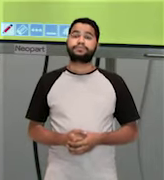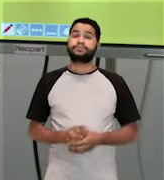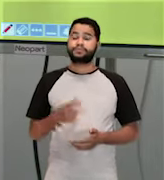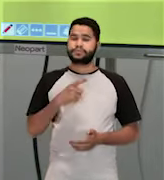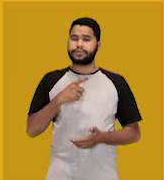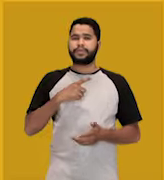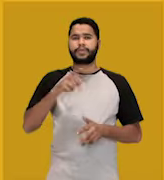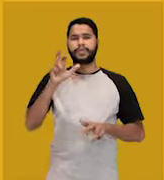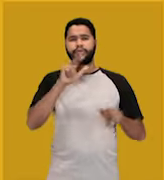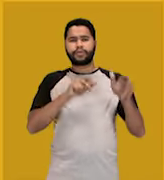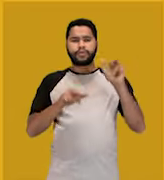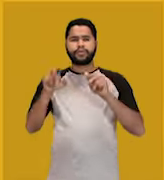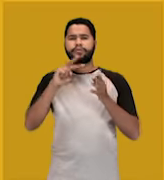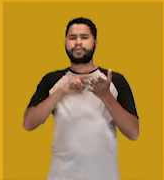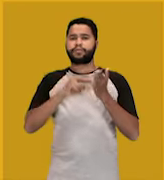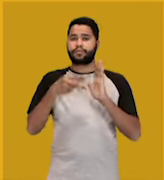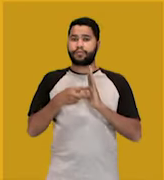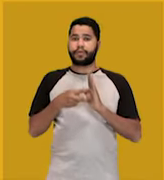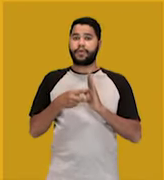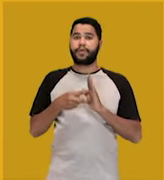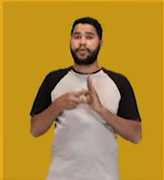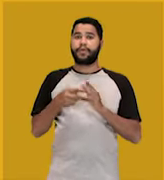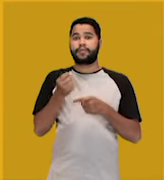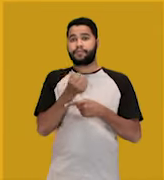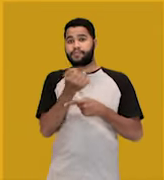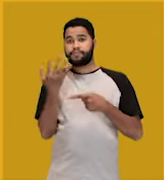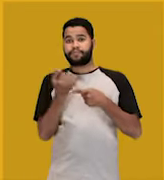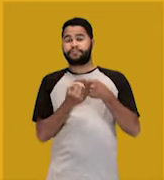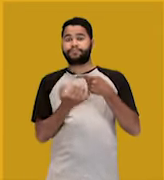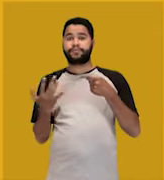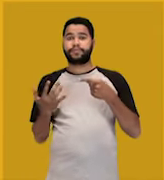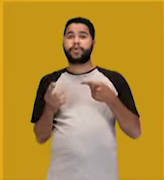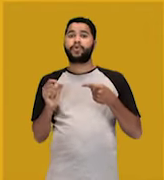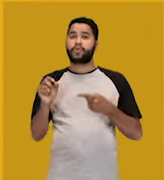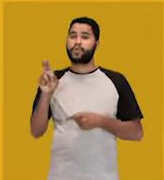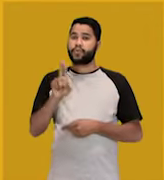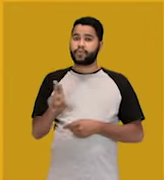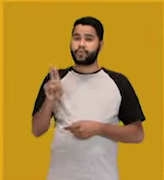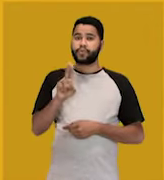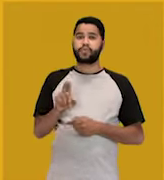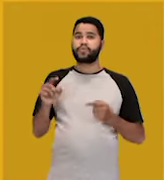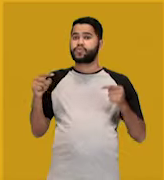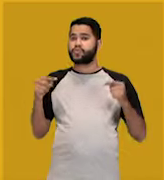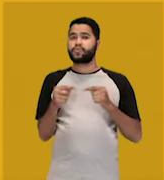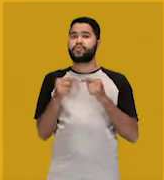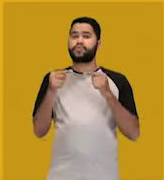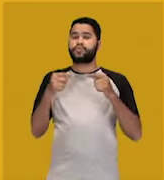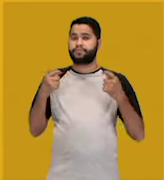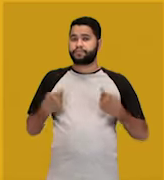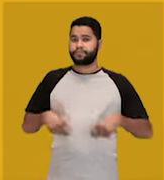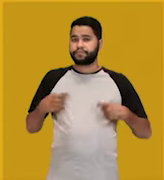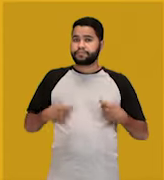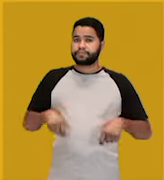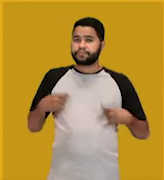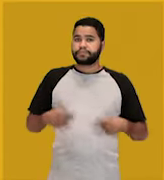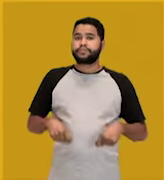Existem diversas definições para frações que são utilizadas de acordo com as